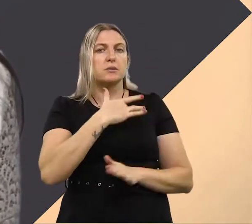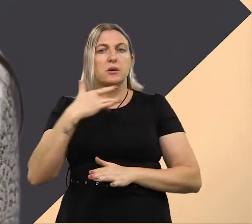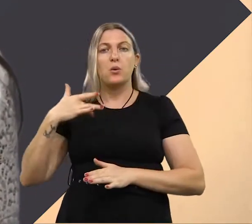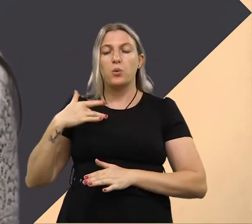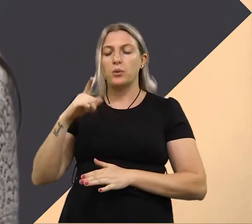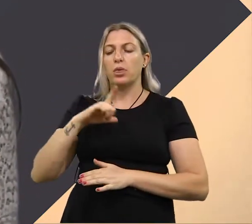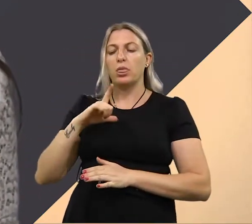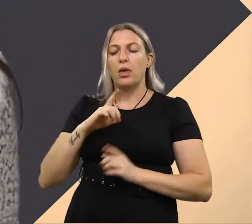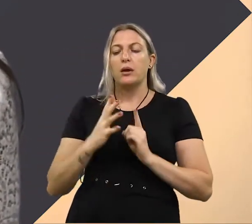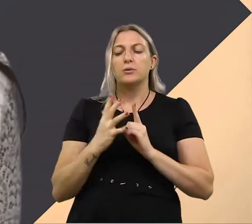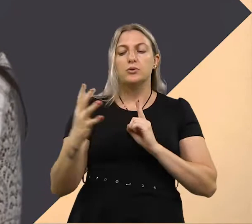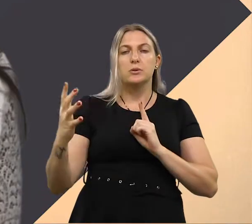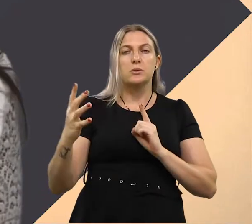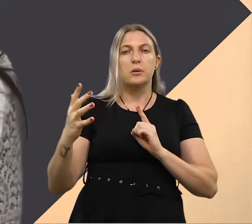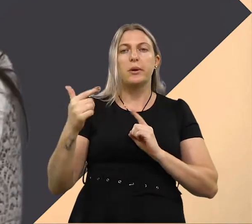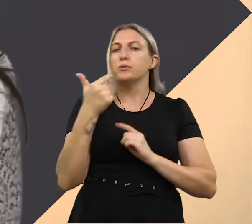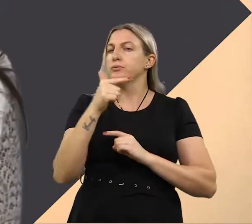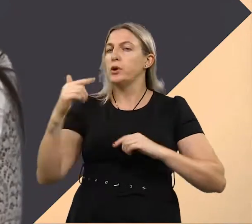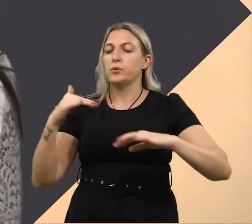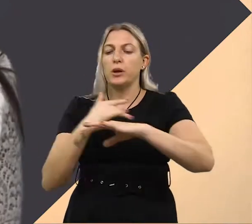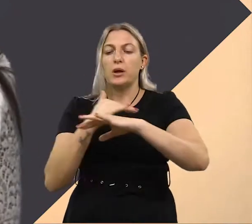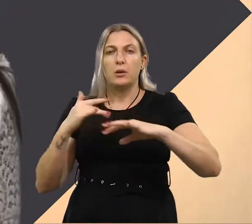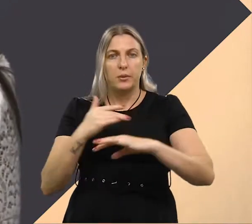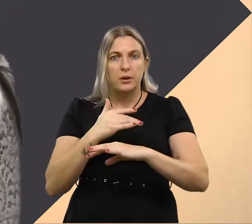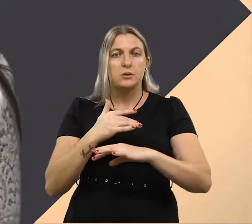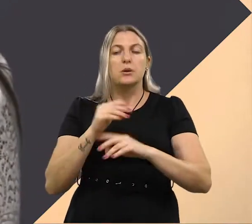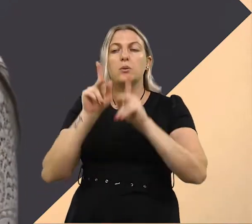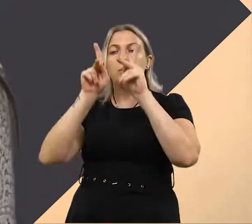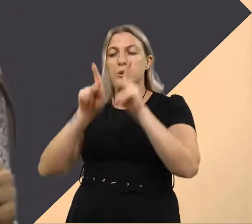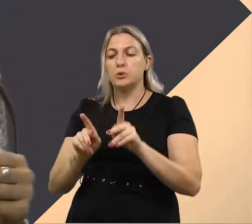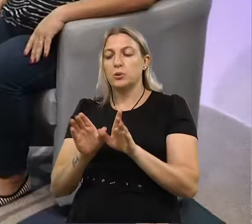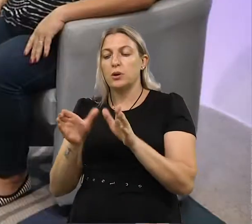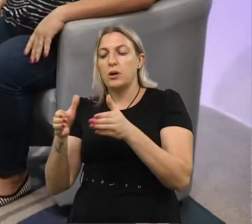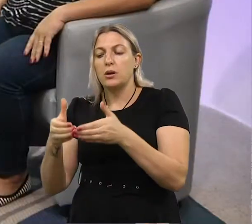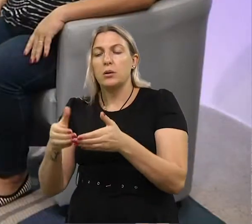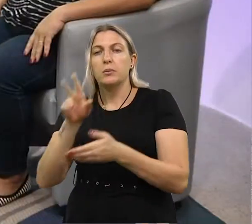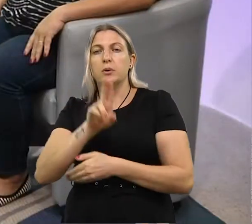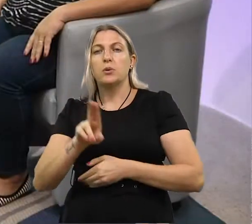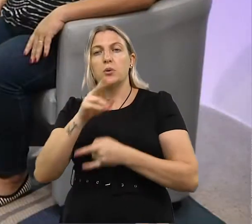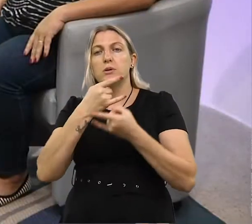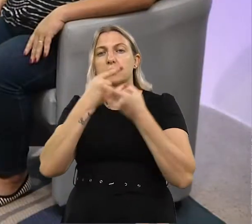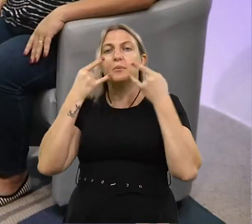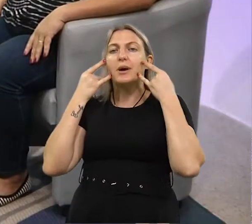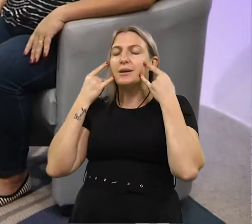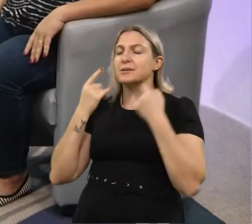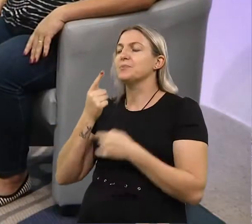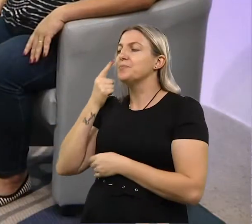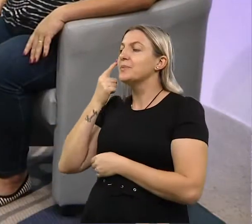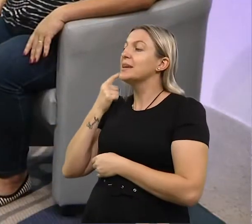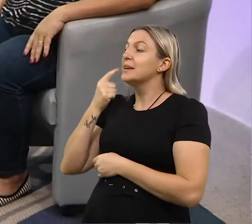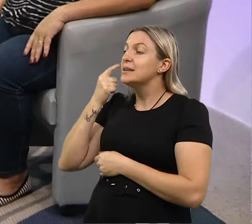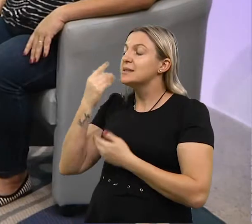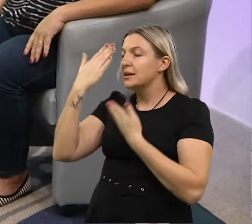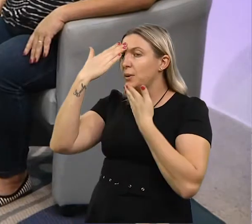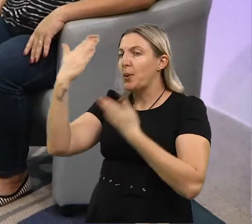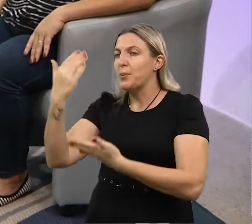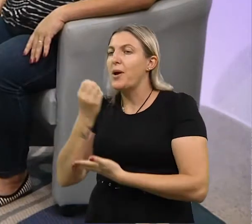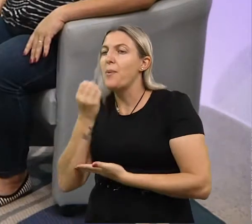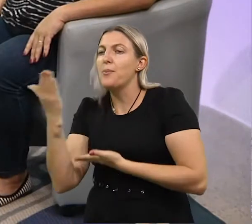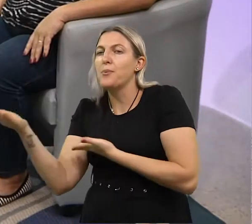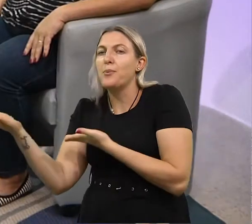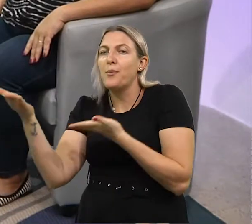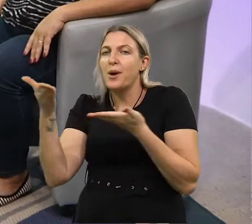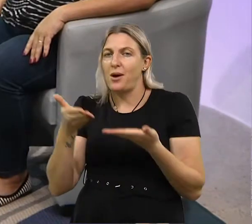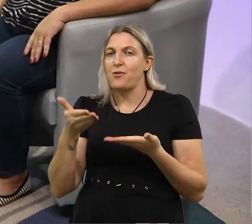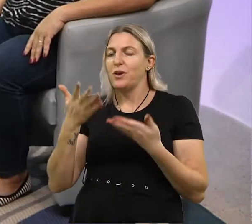demais integrantes da equipe, todos de máscara. Então, Sandra, muito obrigada, seja bem-vinda.